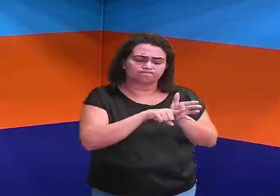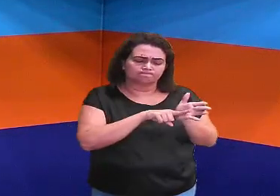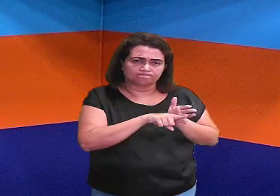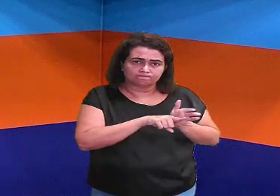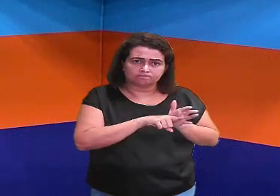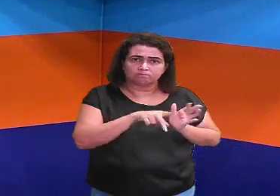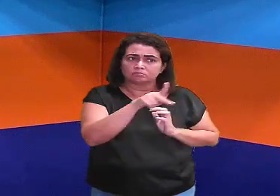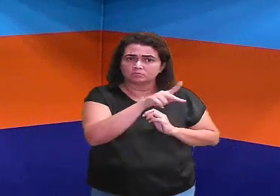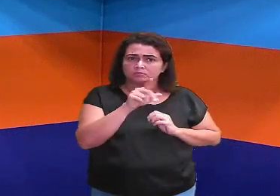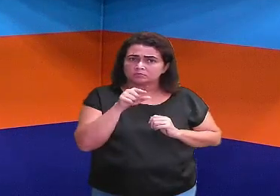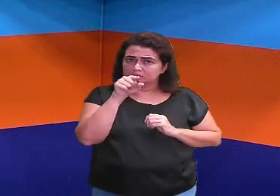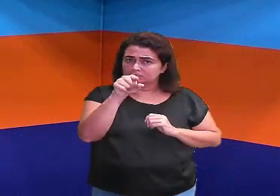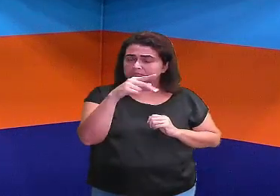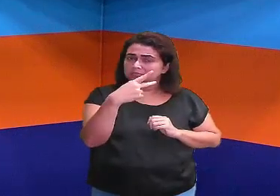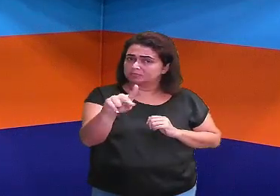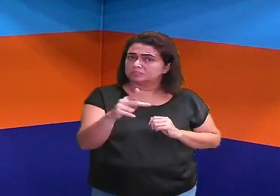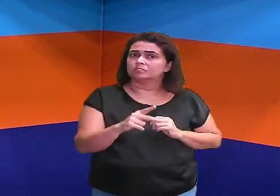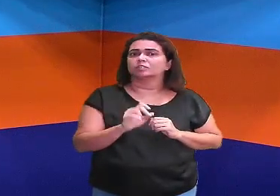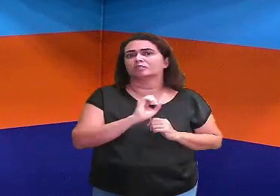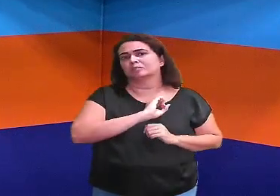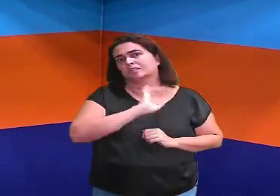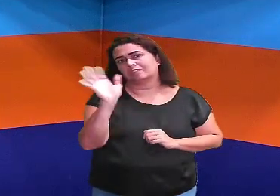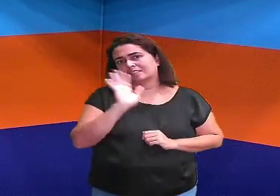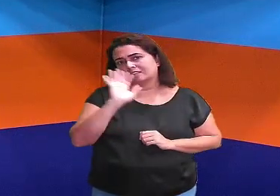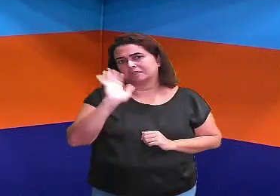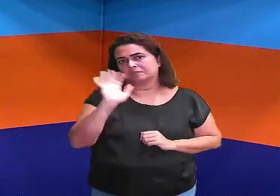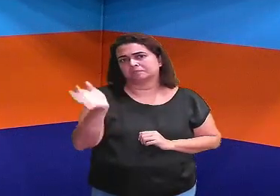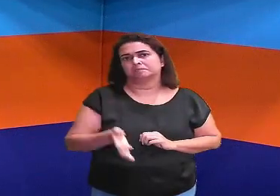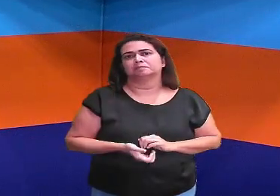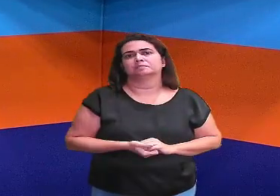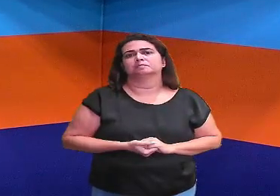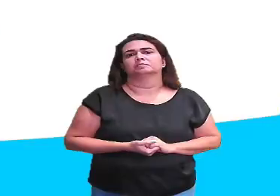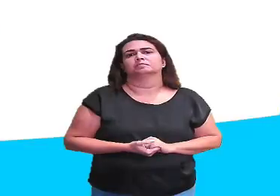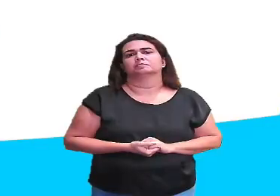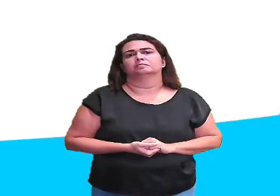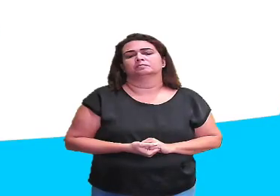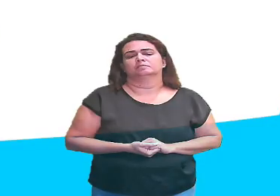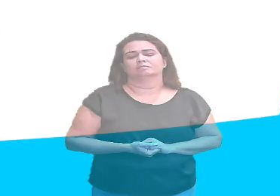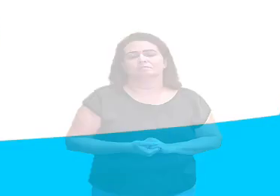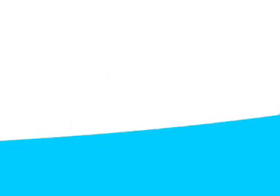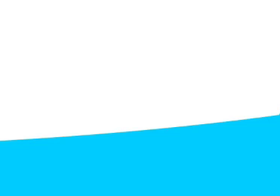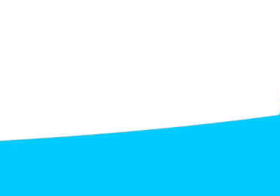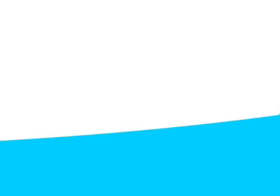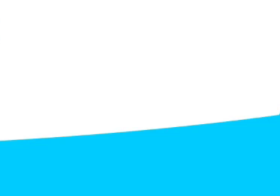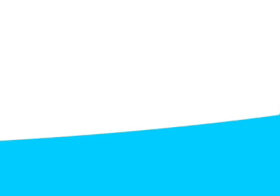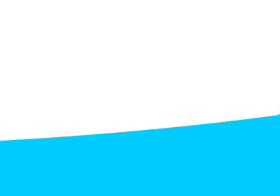professores, pesquisem e até uma próxima aula. Um abraço.